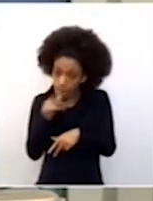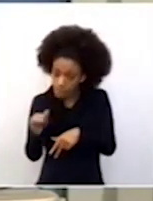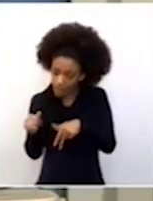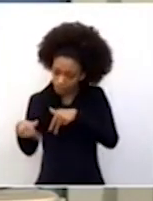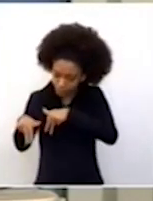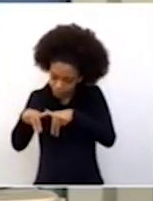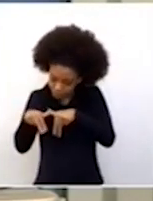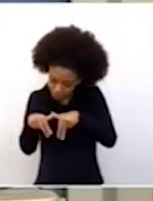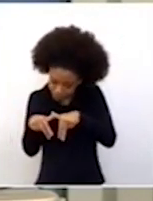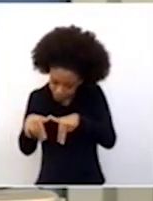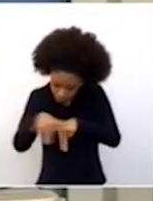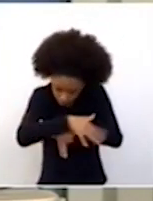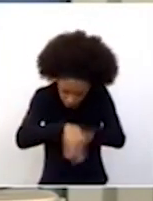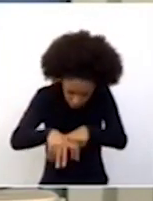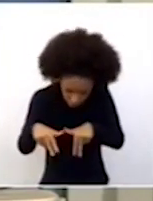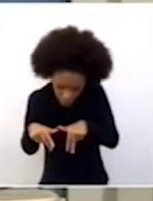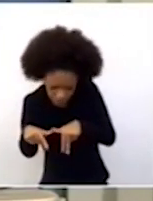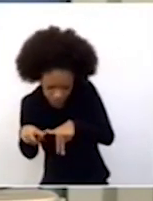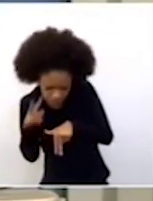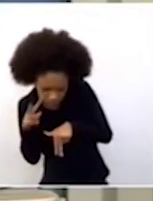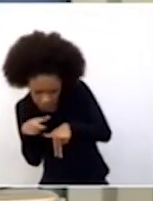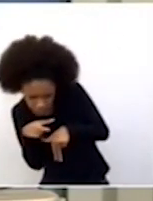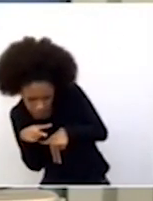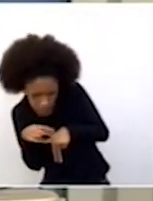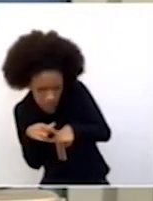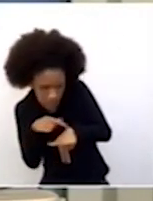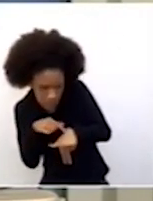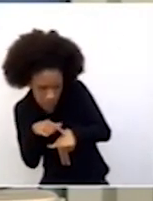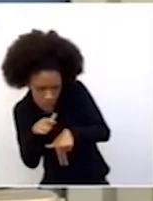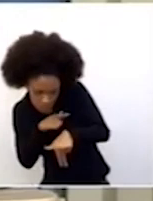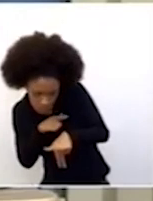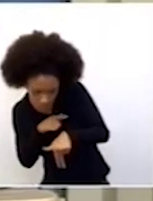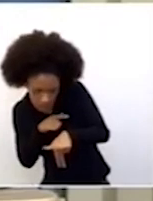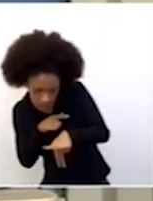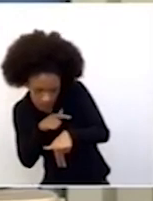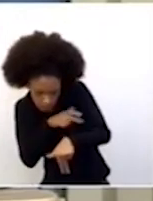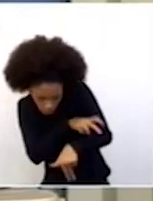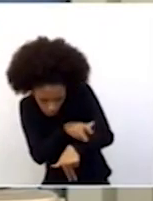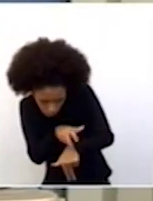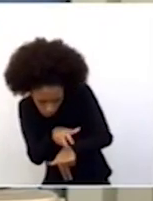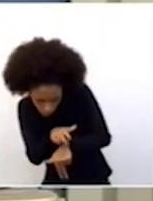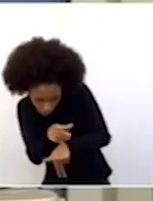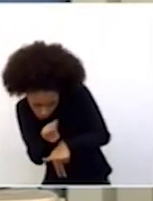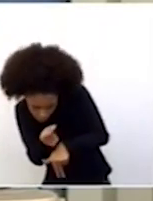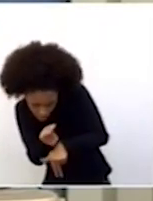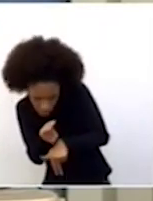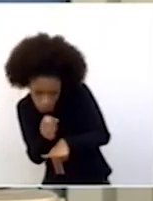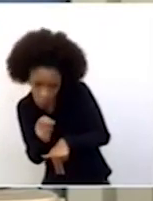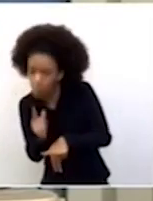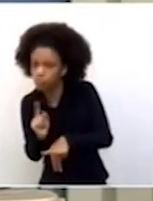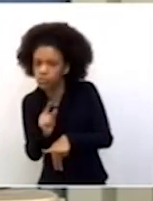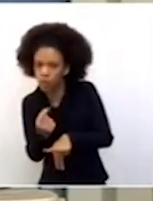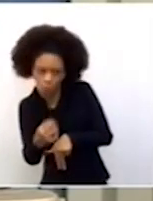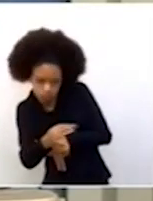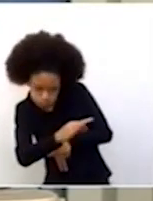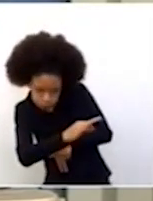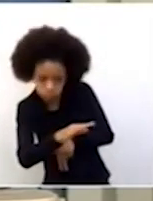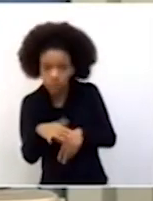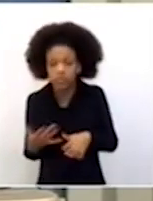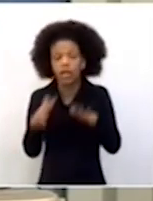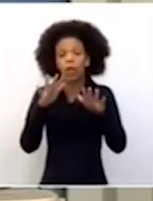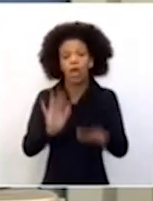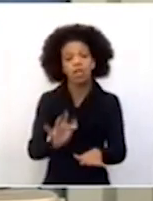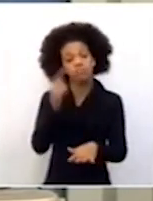foi uma estimativa. Será que dá tempo para eu atravessar a rua com segurança com meu pai? Né? O carro está próximo. Então, esse